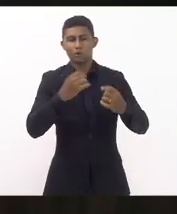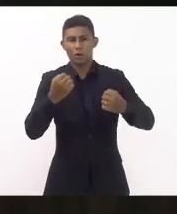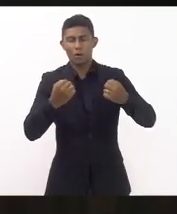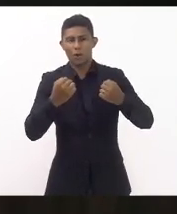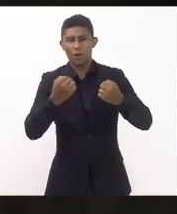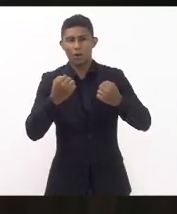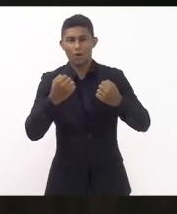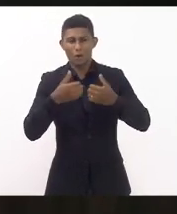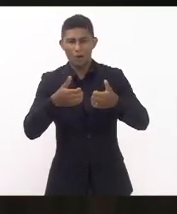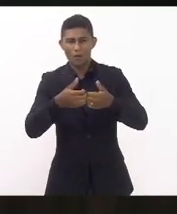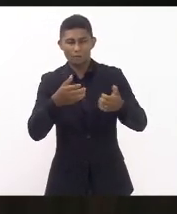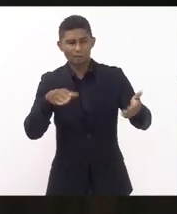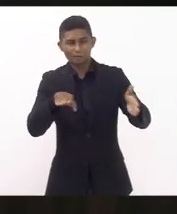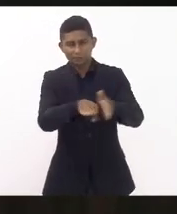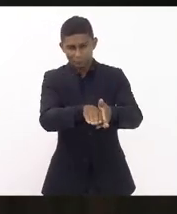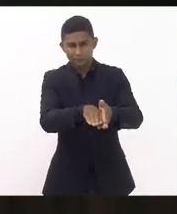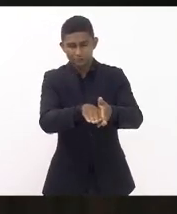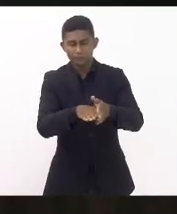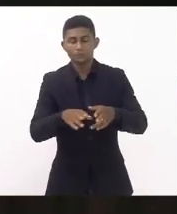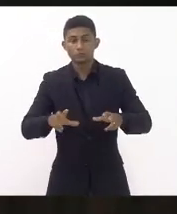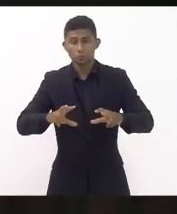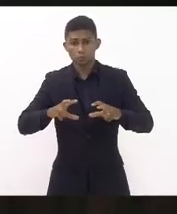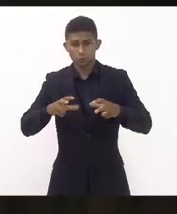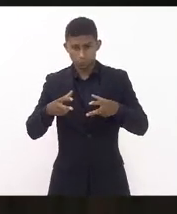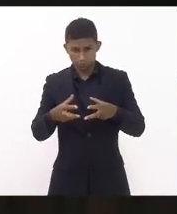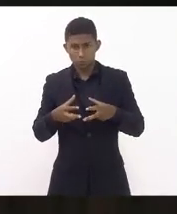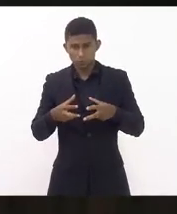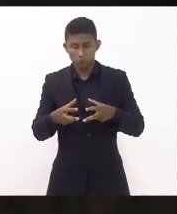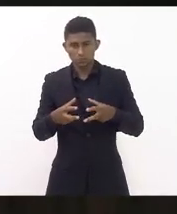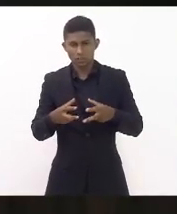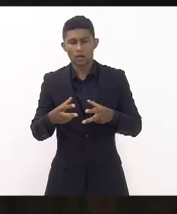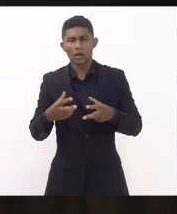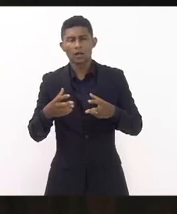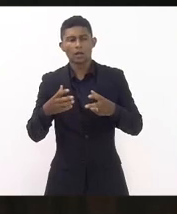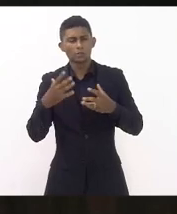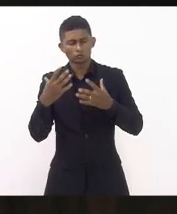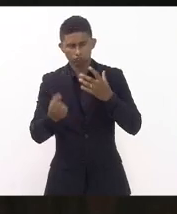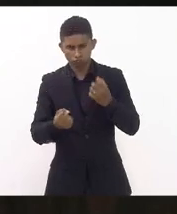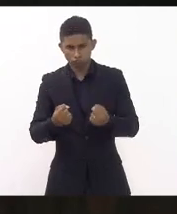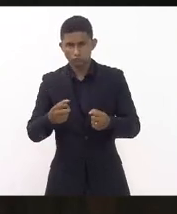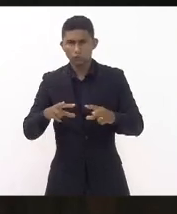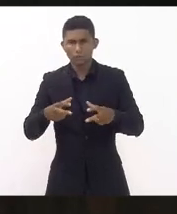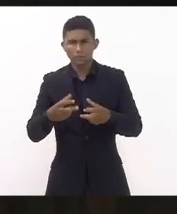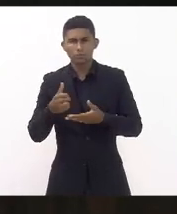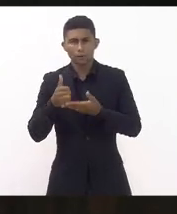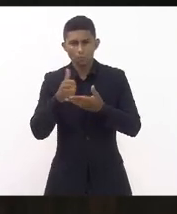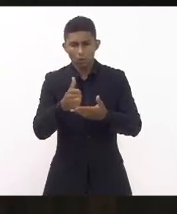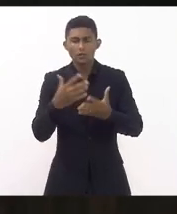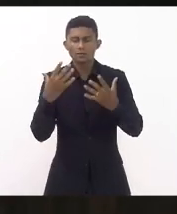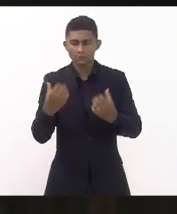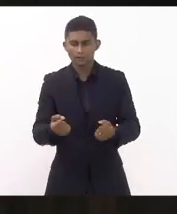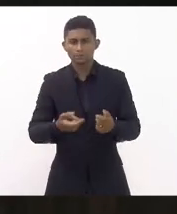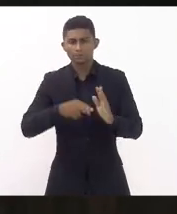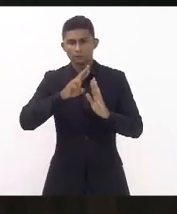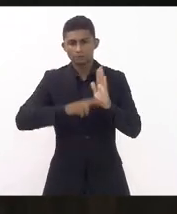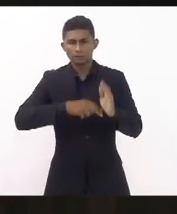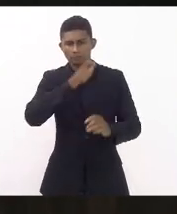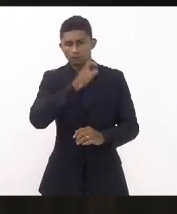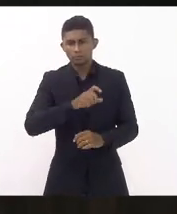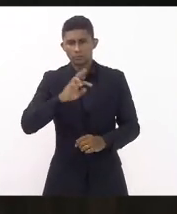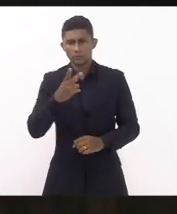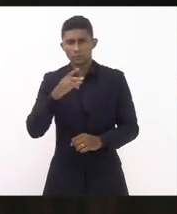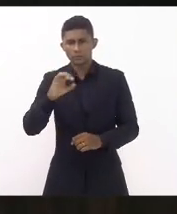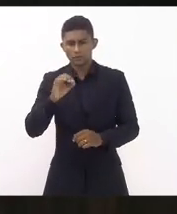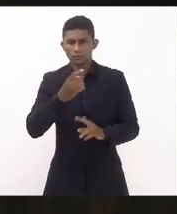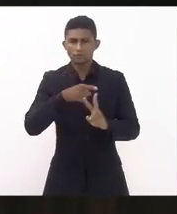de Constituição e Justiça pela constitucionalidade da pessoa com deficiência favorável, de transporte favorável. Relatores, deputados Chico Machado,